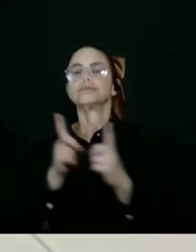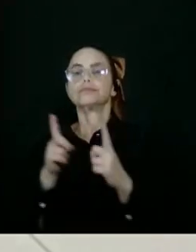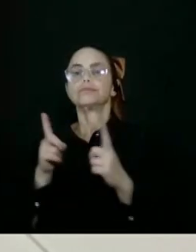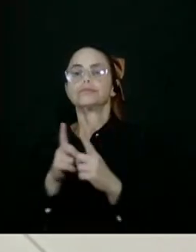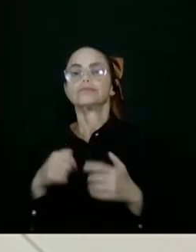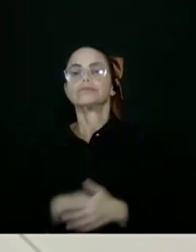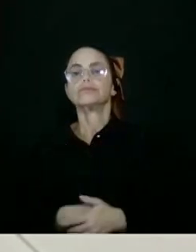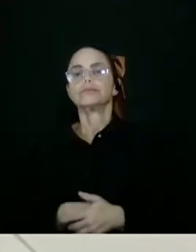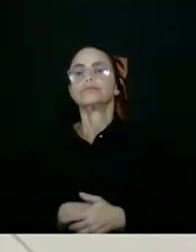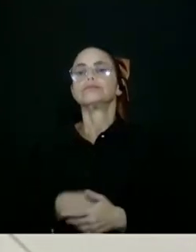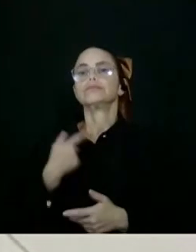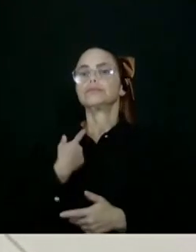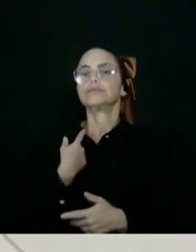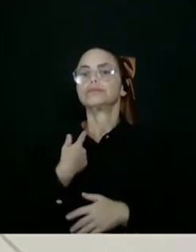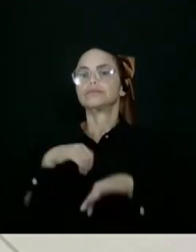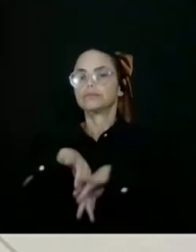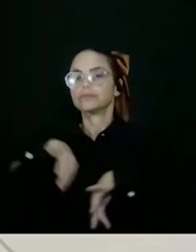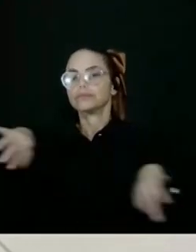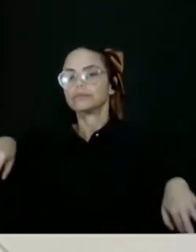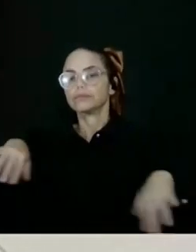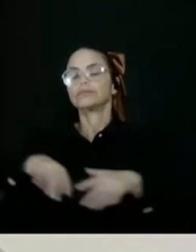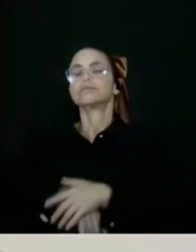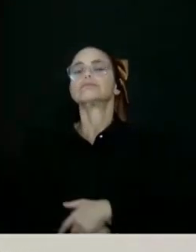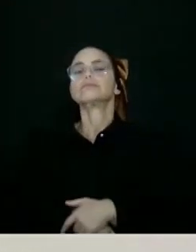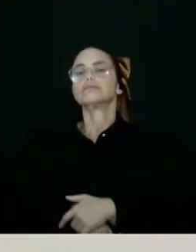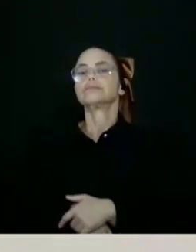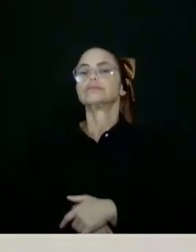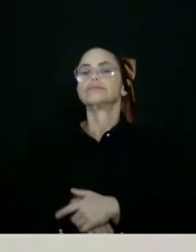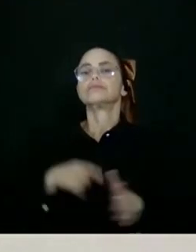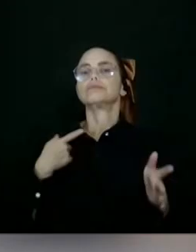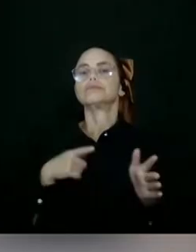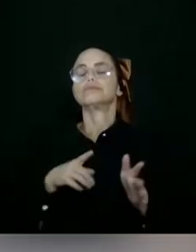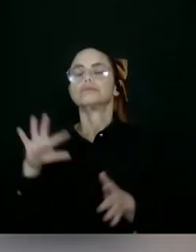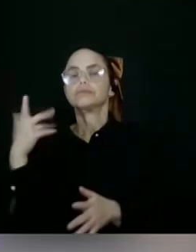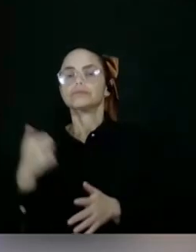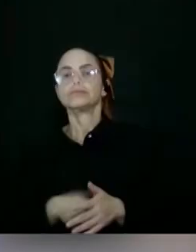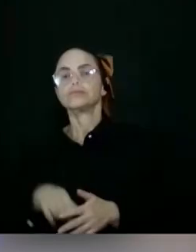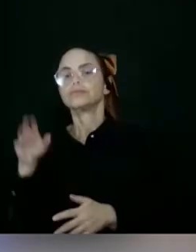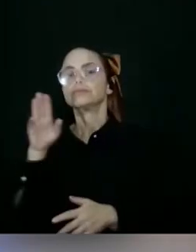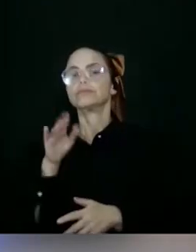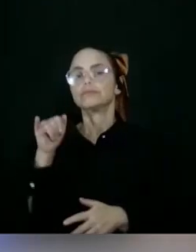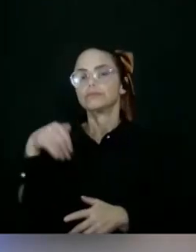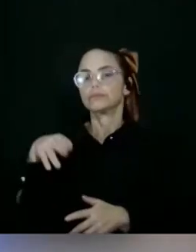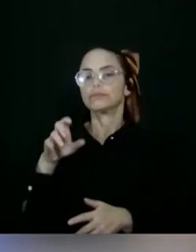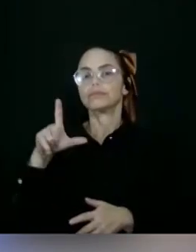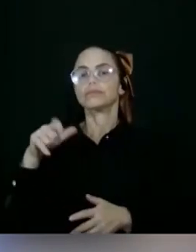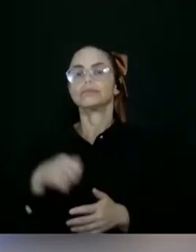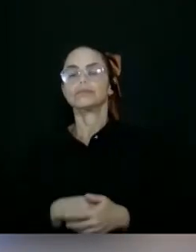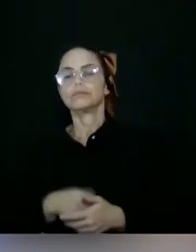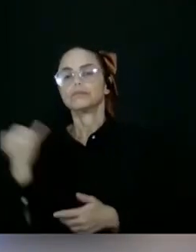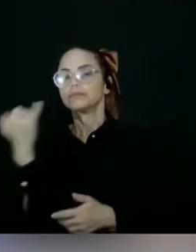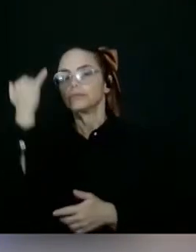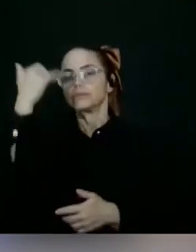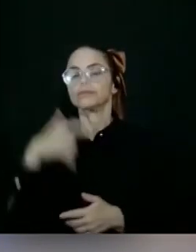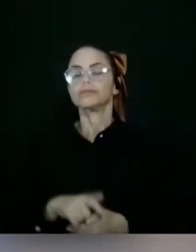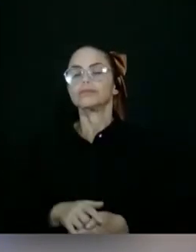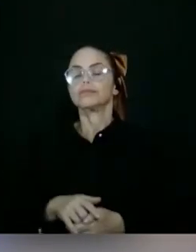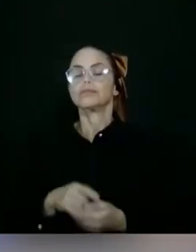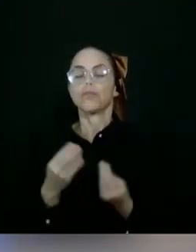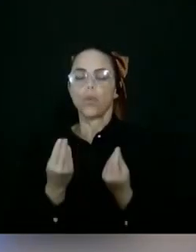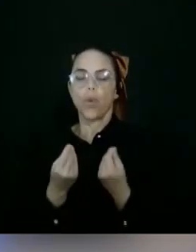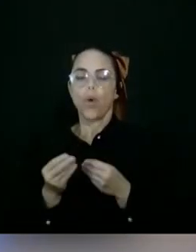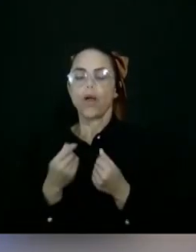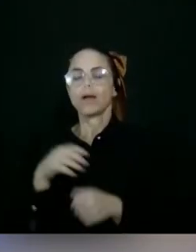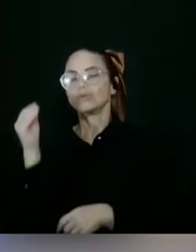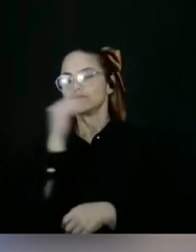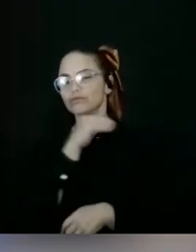de forma separada dos outros procedimentos realizados no IML. Acho que é importantíssimo. A mulher já está fragilizada, muitas vezes